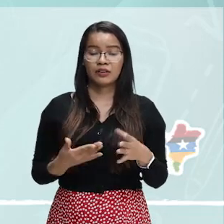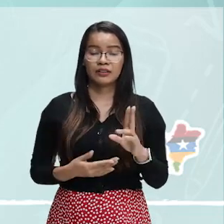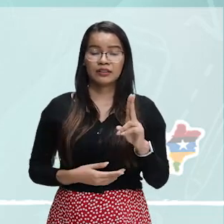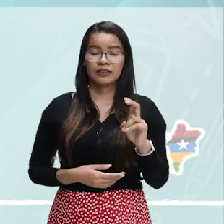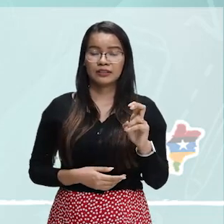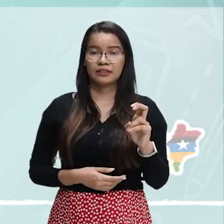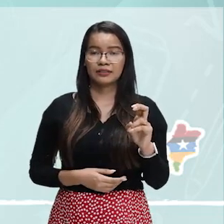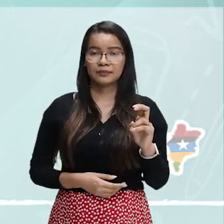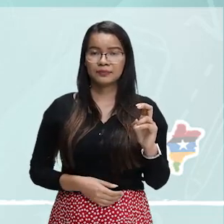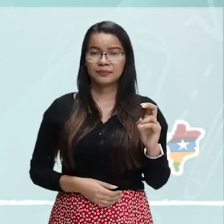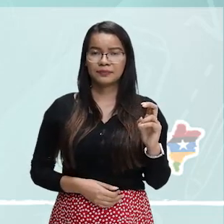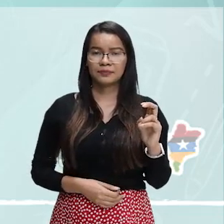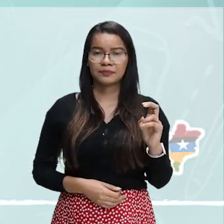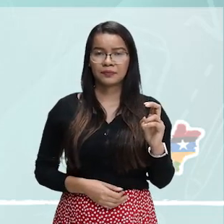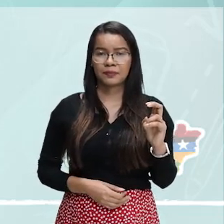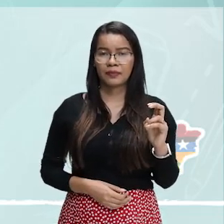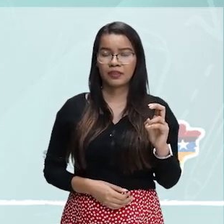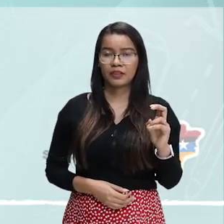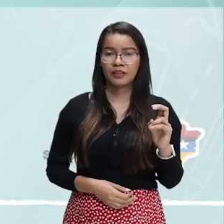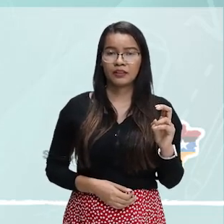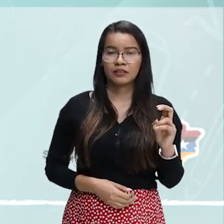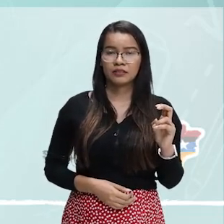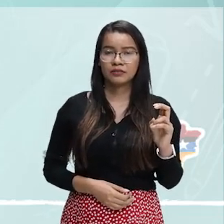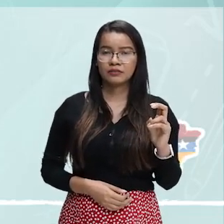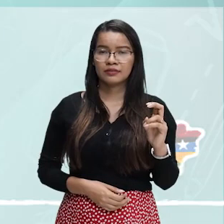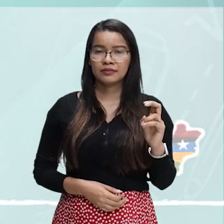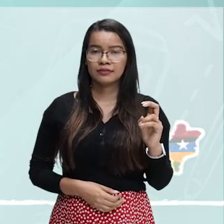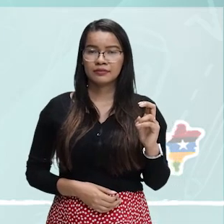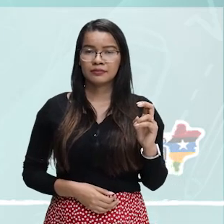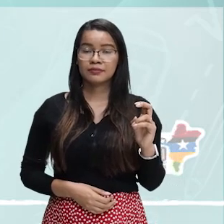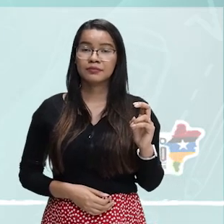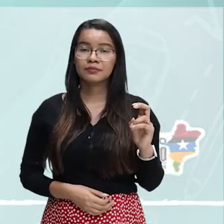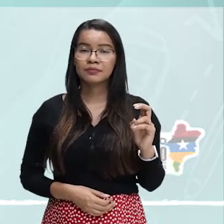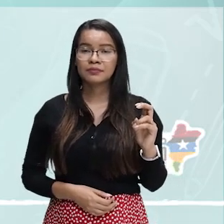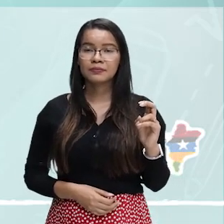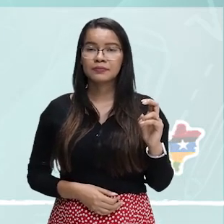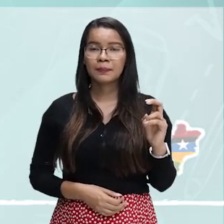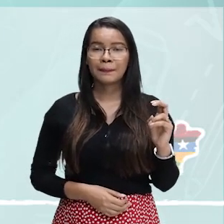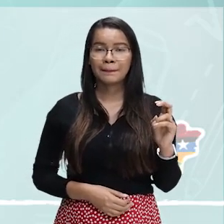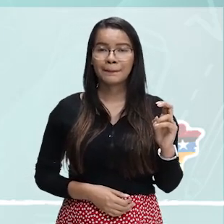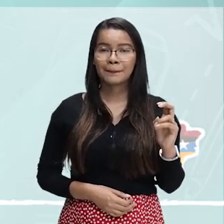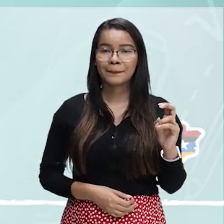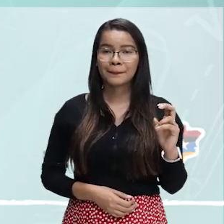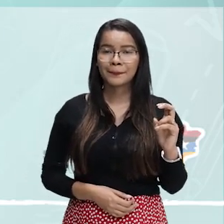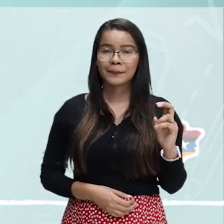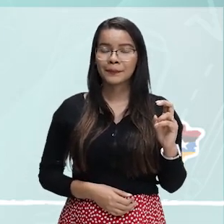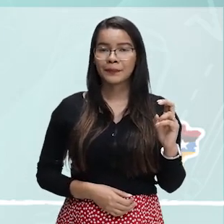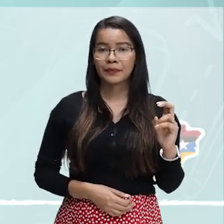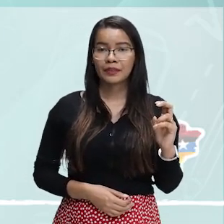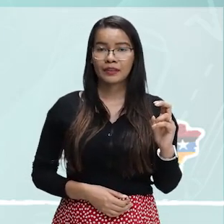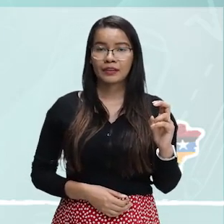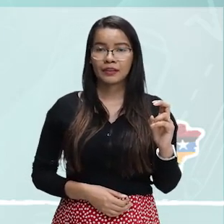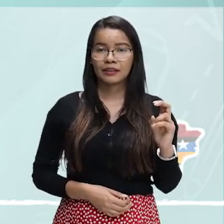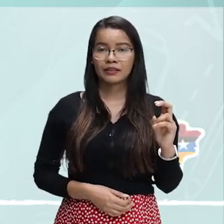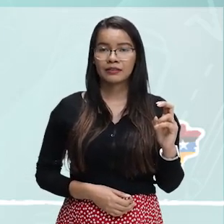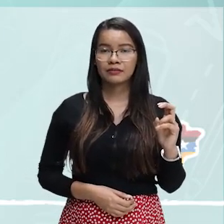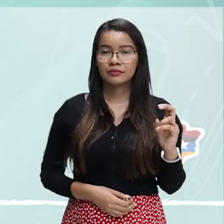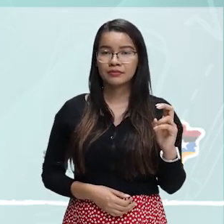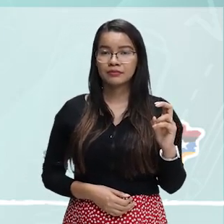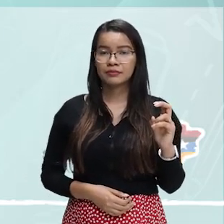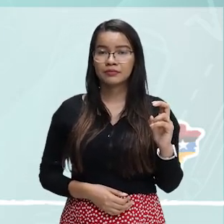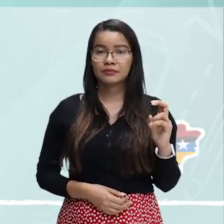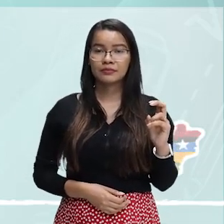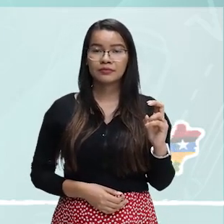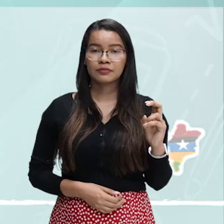proposição surgiu na segunda metade do século XX, quando no mundo eclodiam as teorias